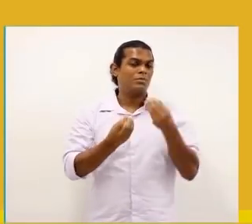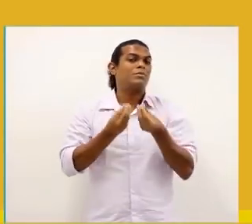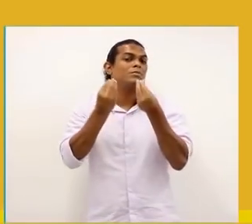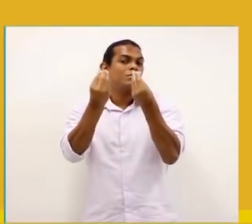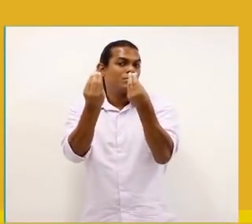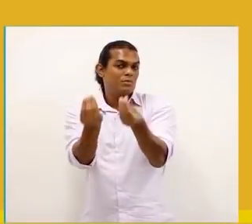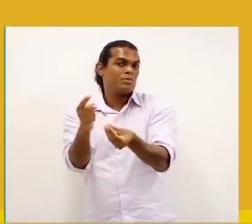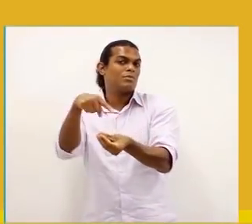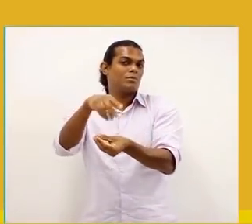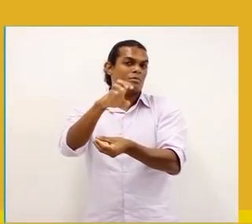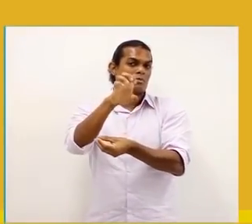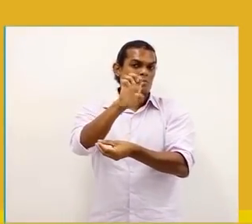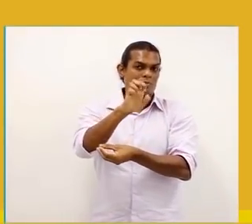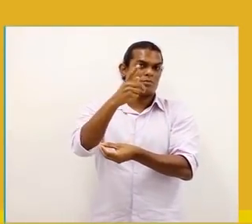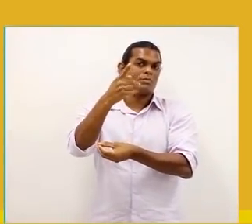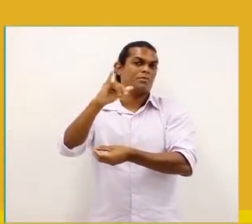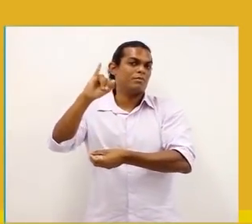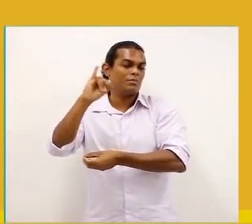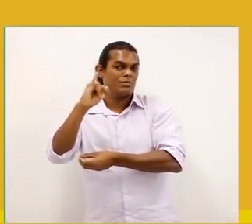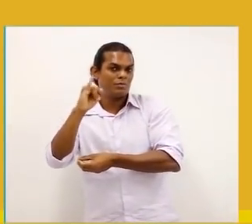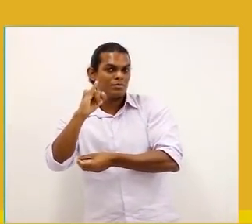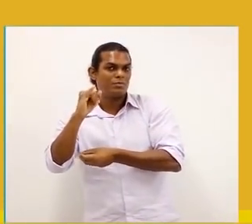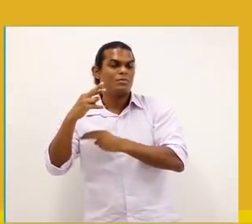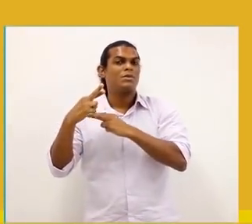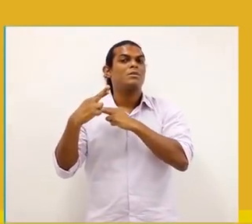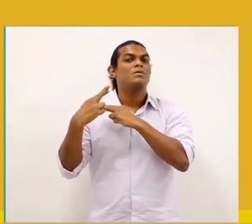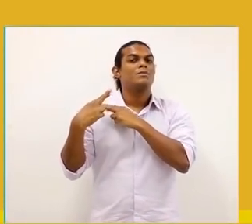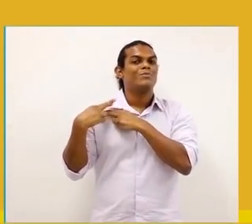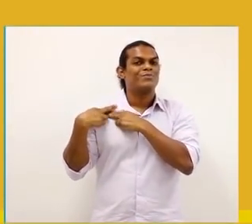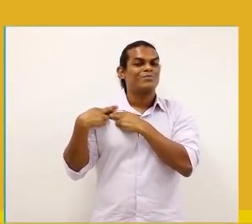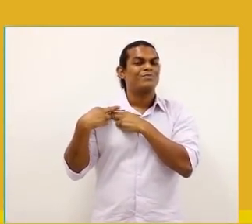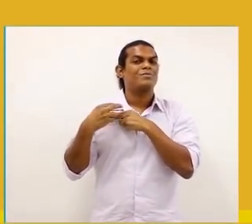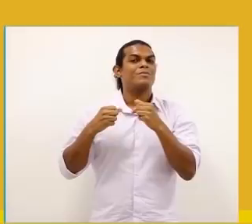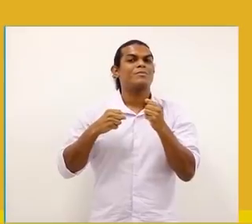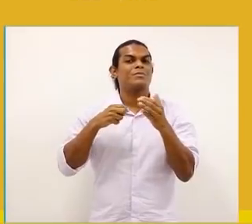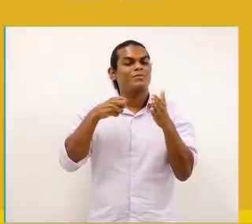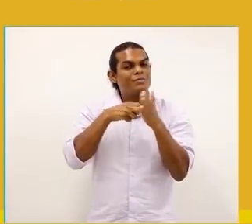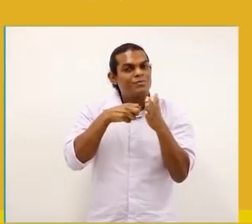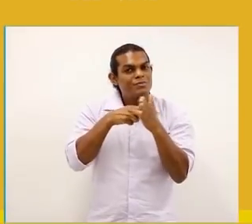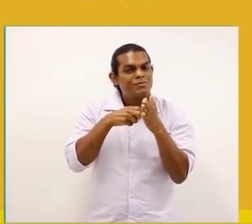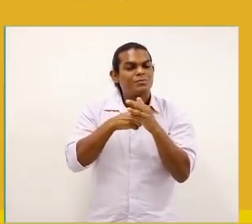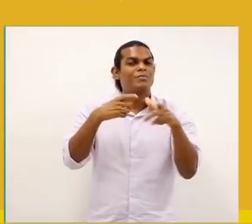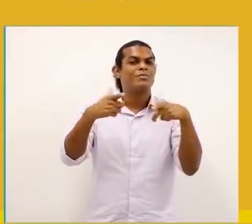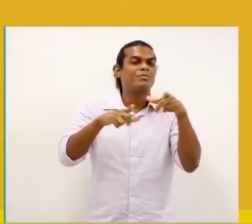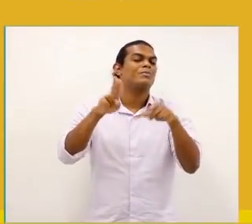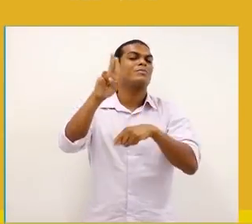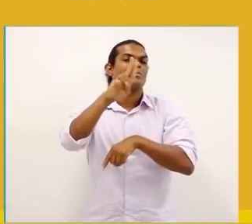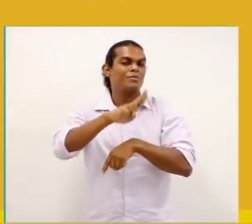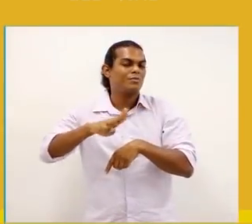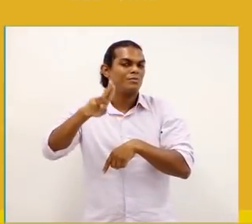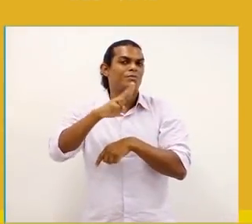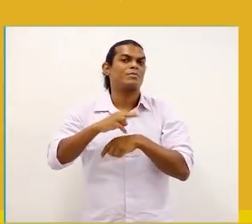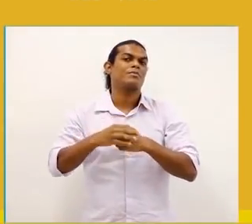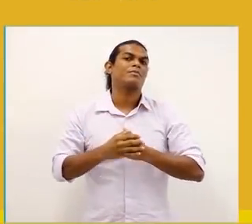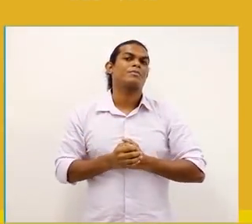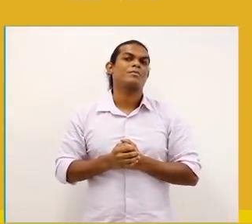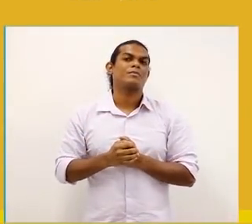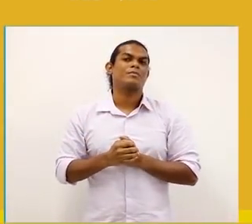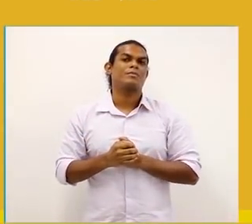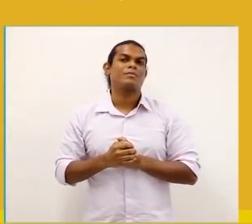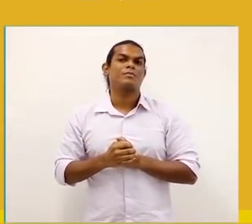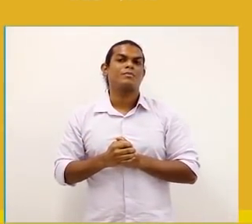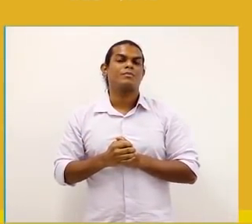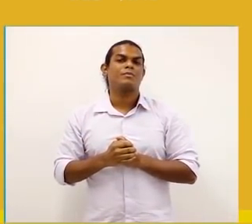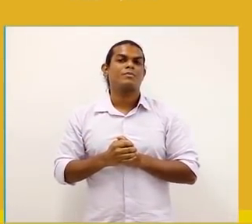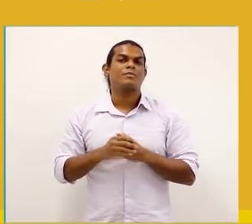fornece esse EPI e é a obrigação do empregado usá-los de forma correta e manter esses EPI. Submeter-se